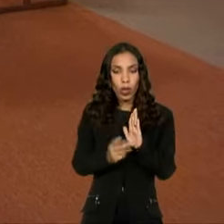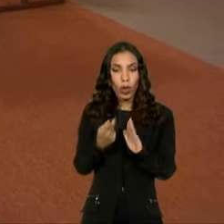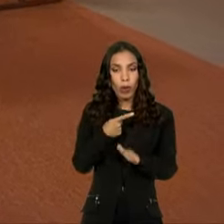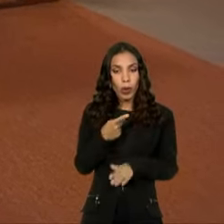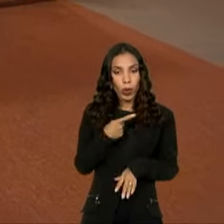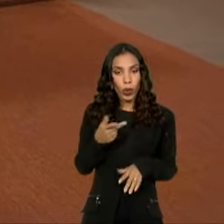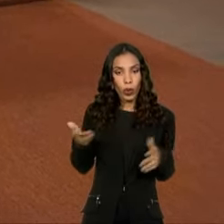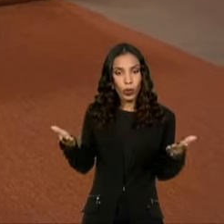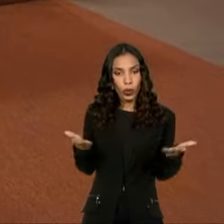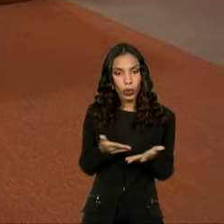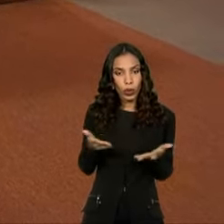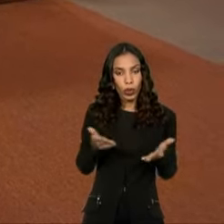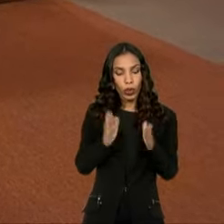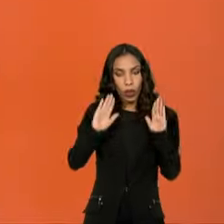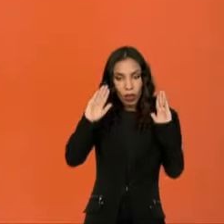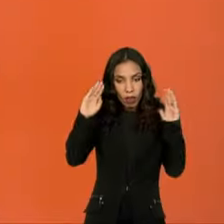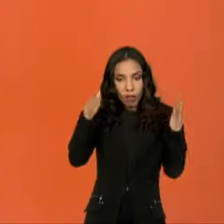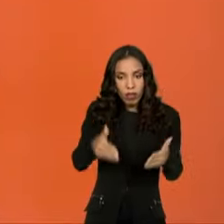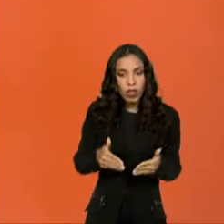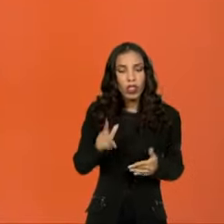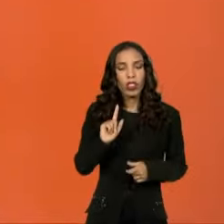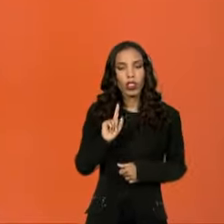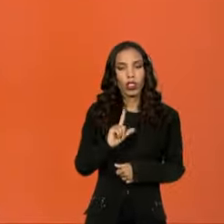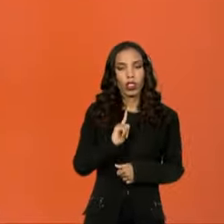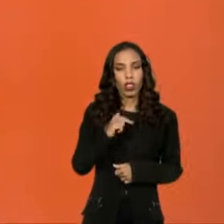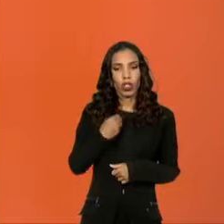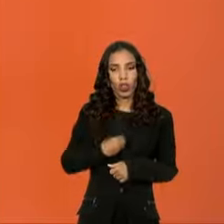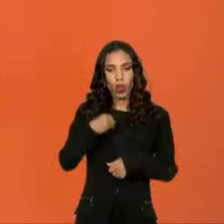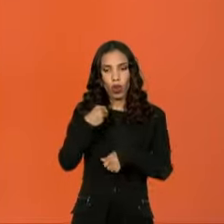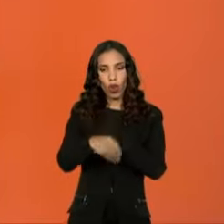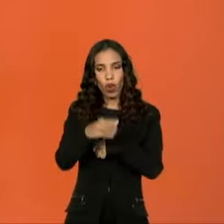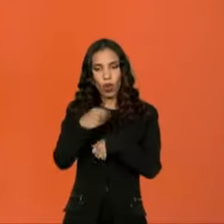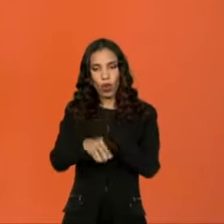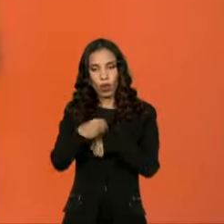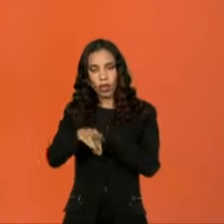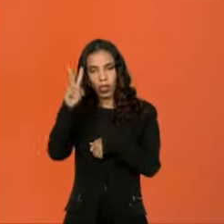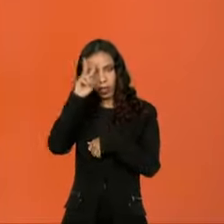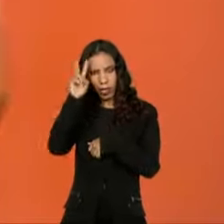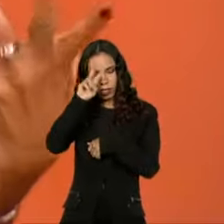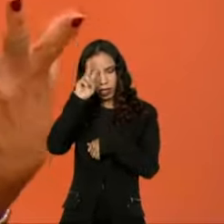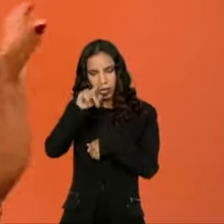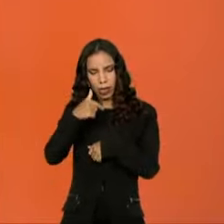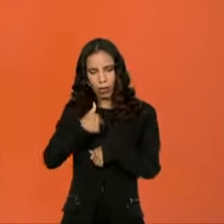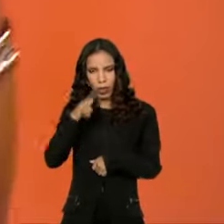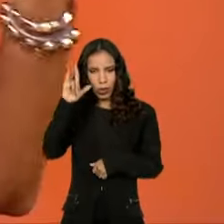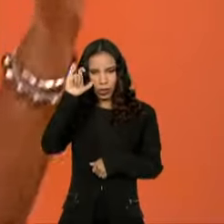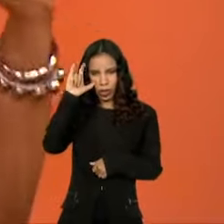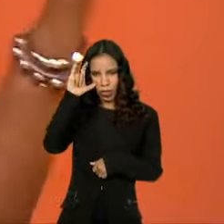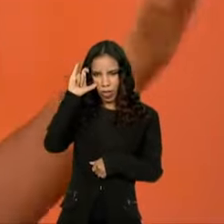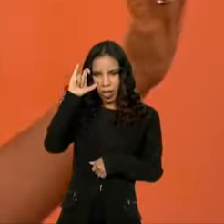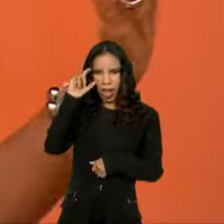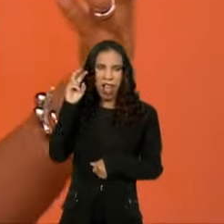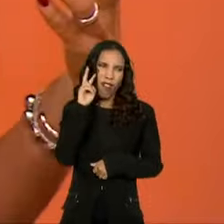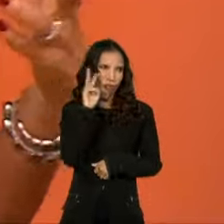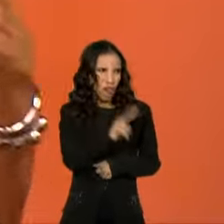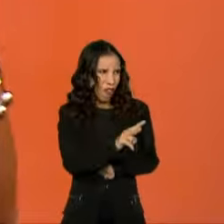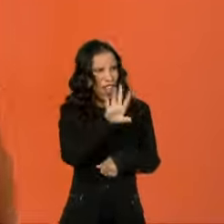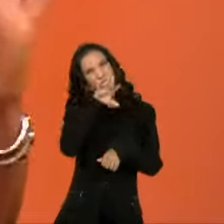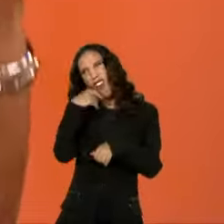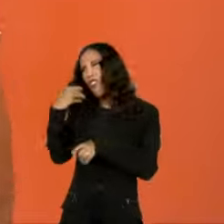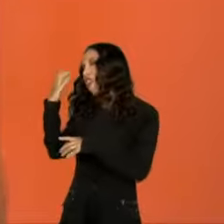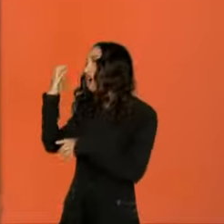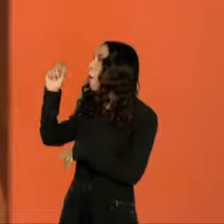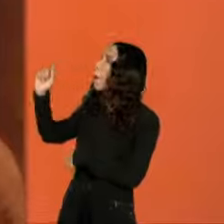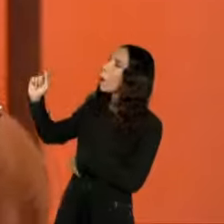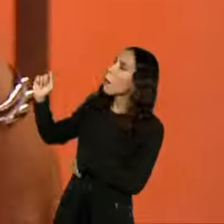meu, eu acho que vai estar muito focado em algo assim, de contar histórias, né? Claro que pro meu Instagram, o que eu for vendo, eu vou querer fazer. Você vai botando, claro.